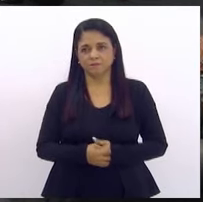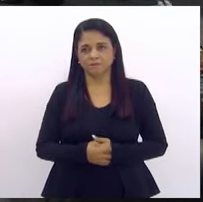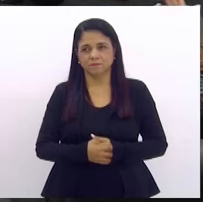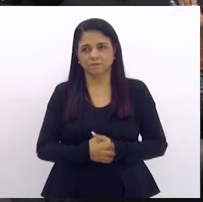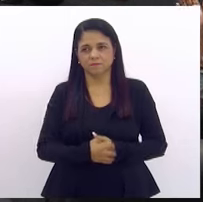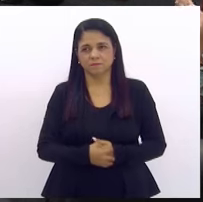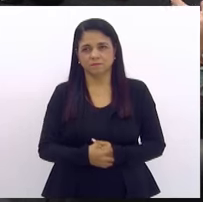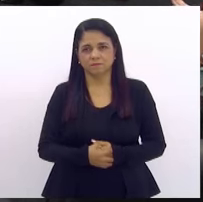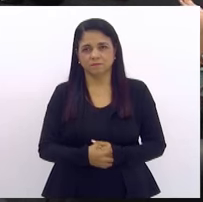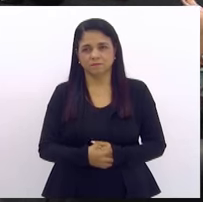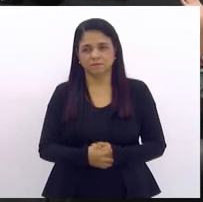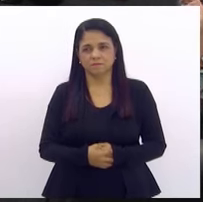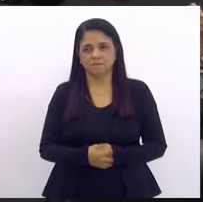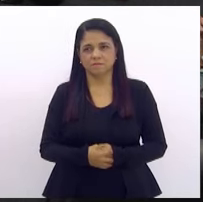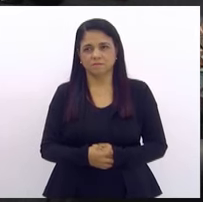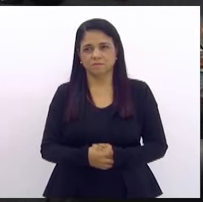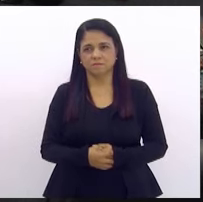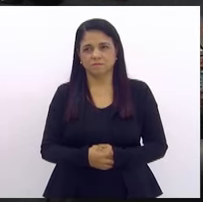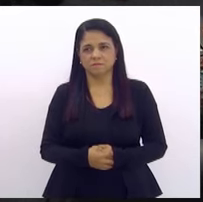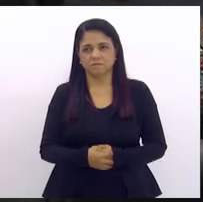Eu fiz as.